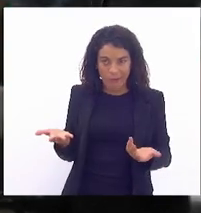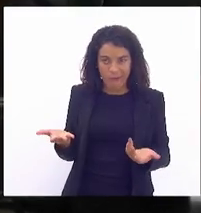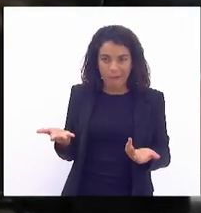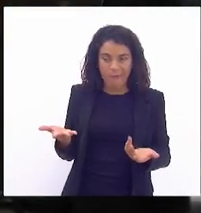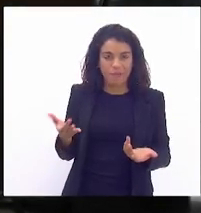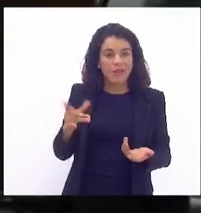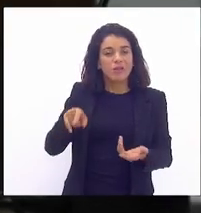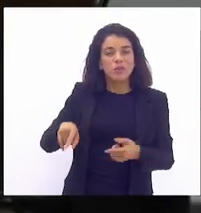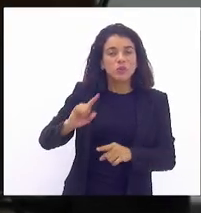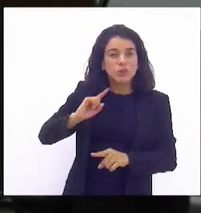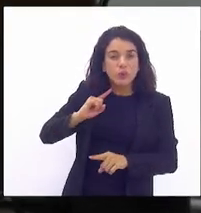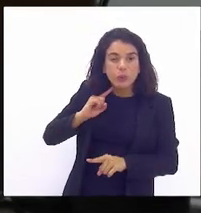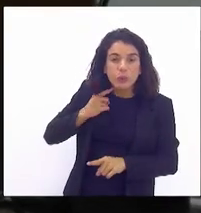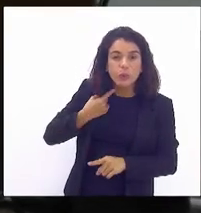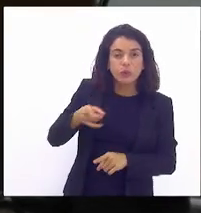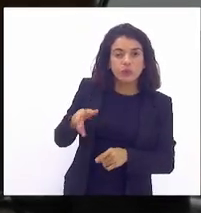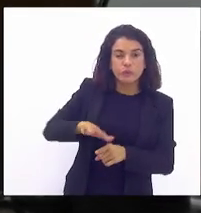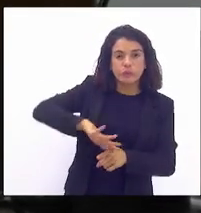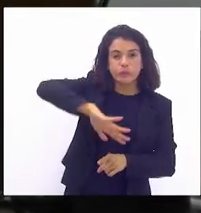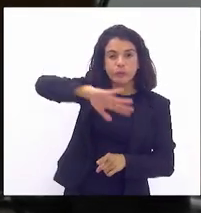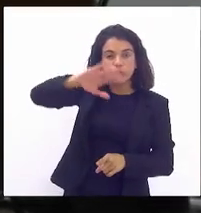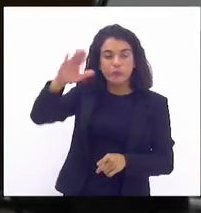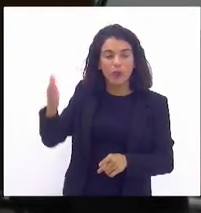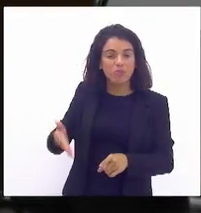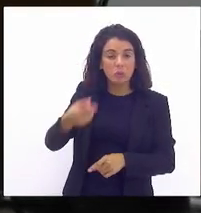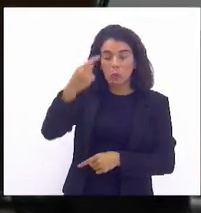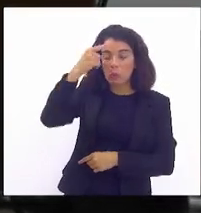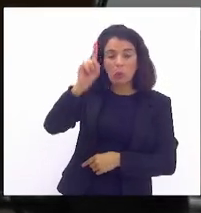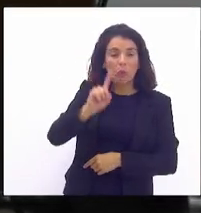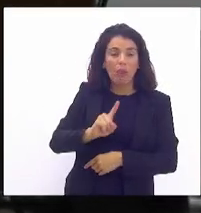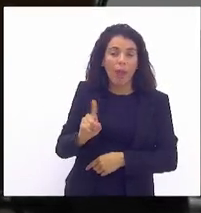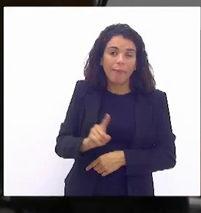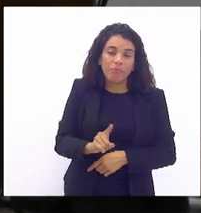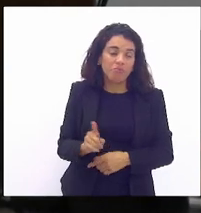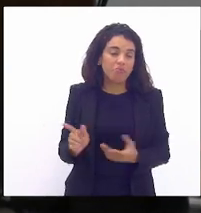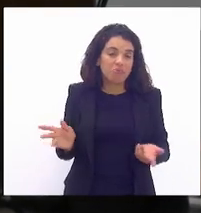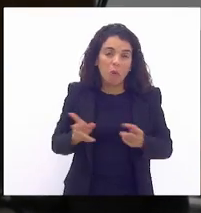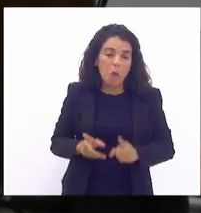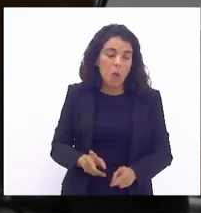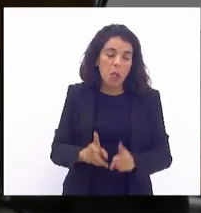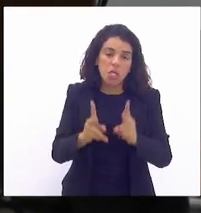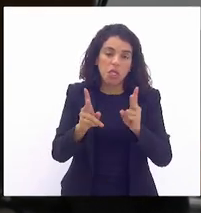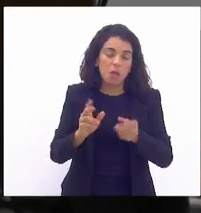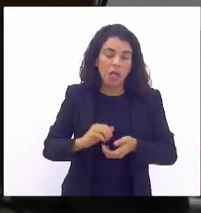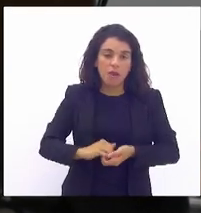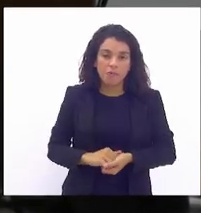completamente contaminada? A gente não sabe. Vamos continuar com ela ali,